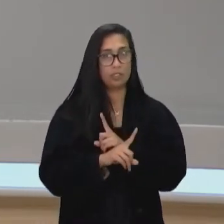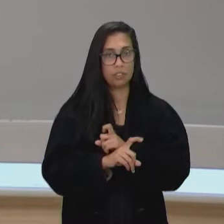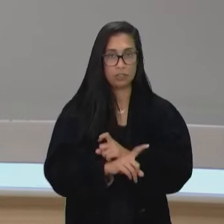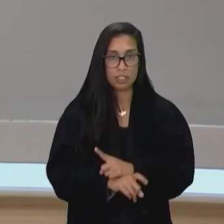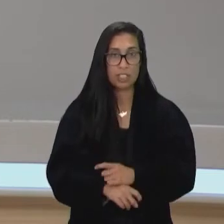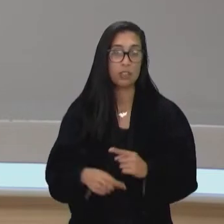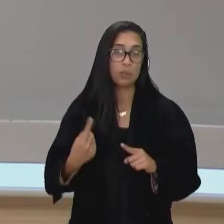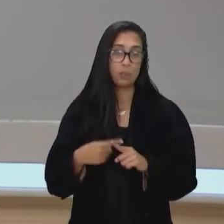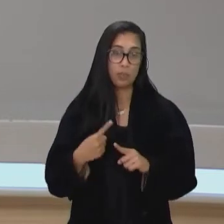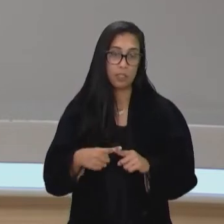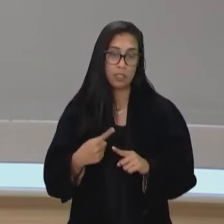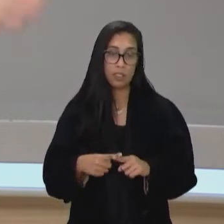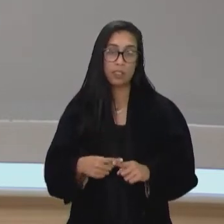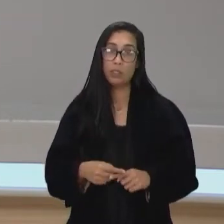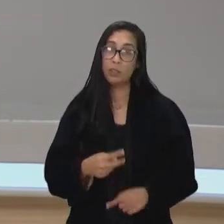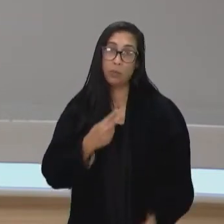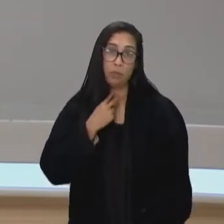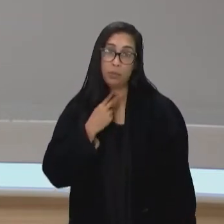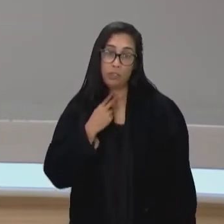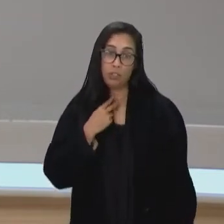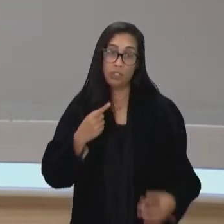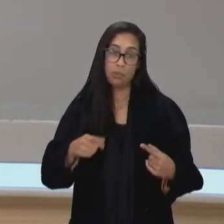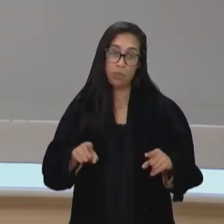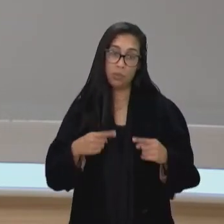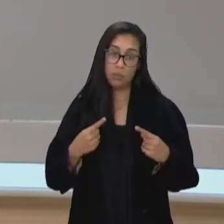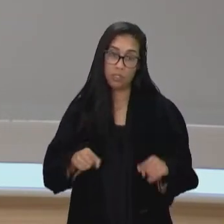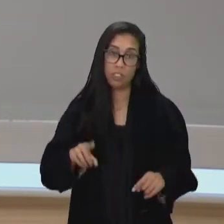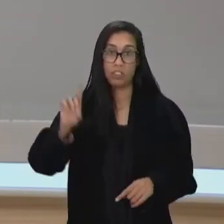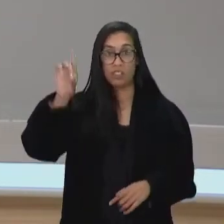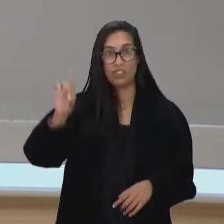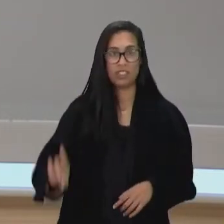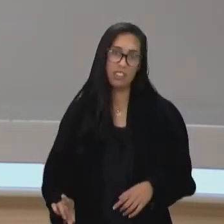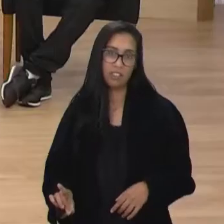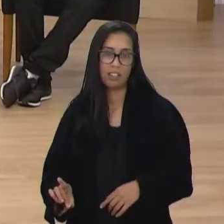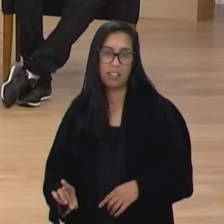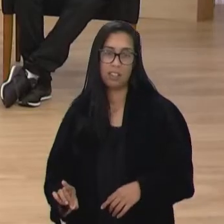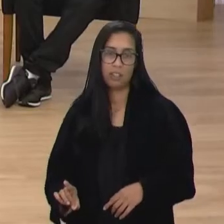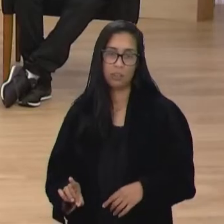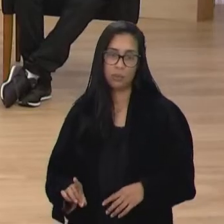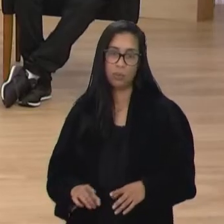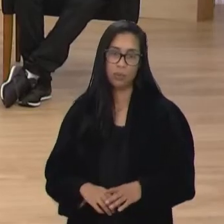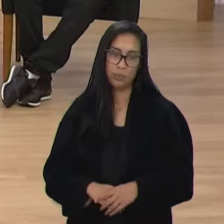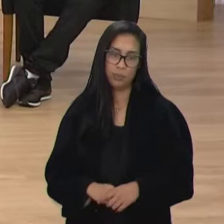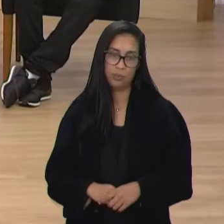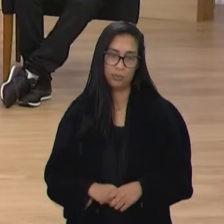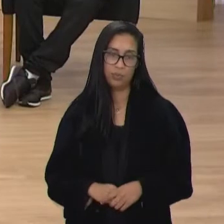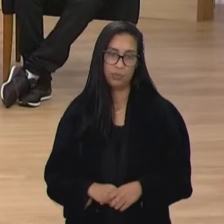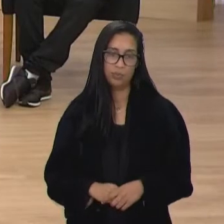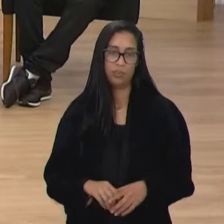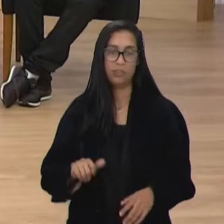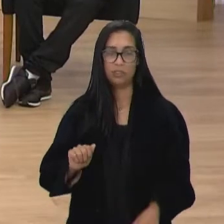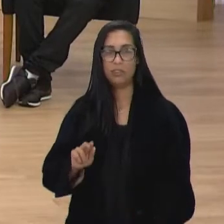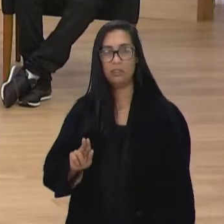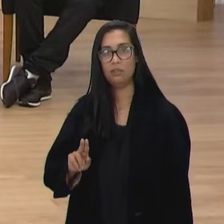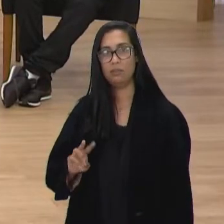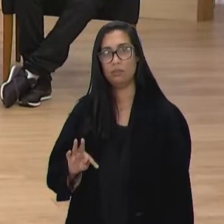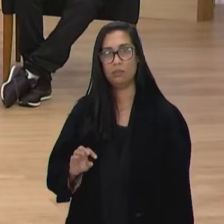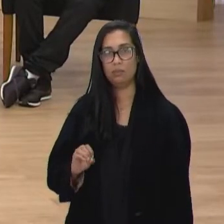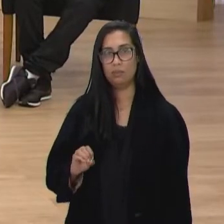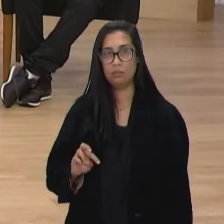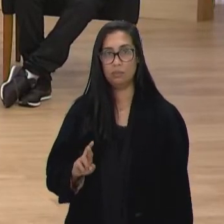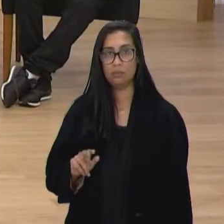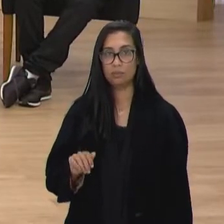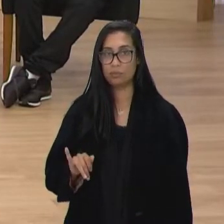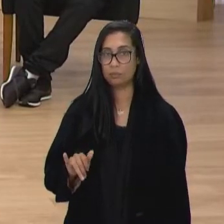podia usar trilha sonora que tivesse direitos autorais. Então, Nossa, eu me identifiquei muito, a sabia? gente a